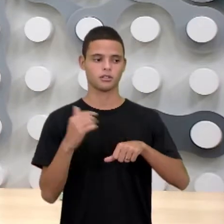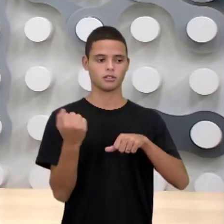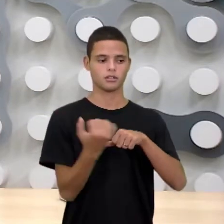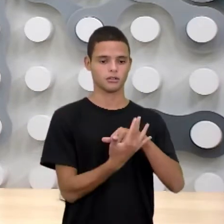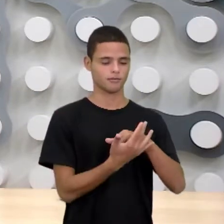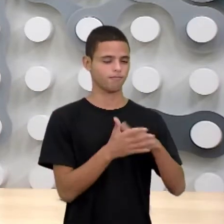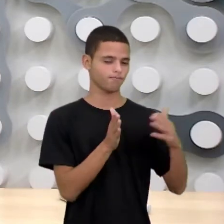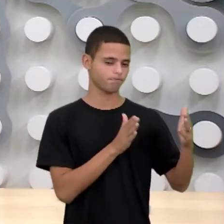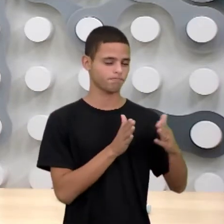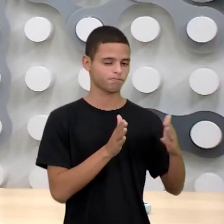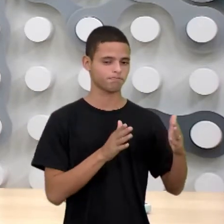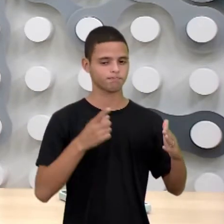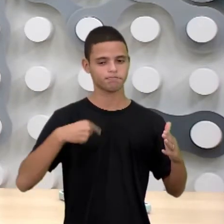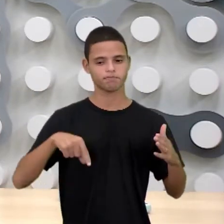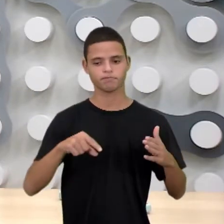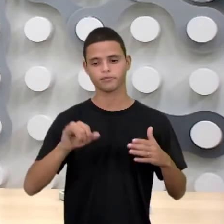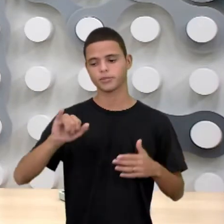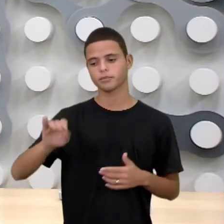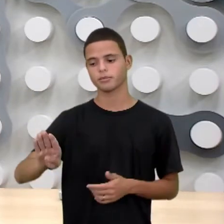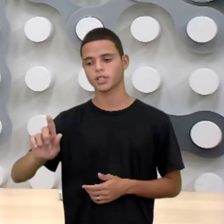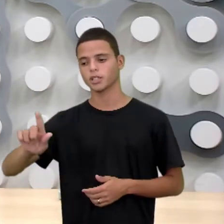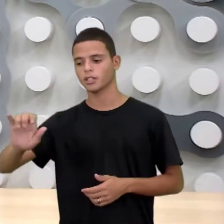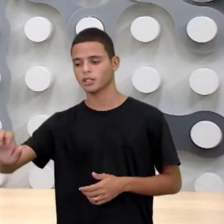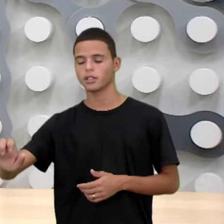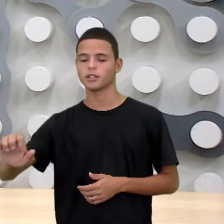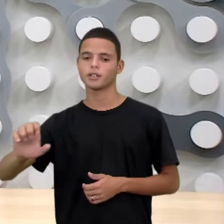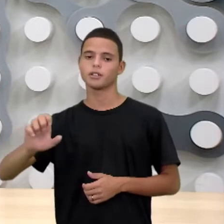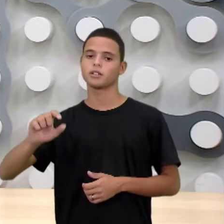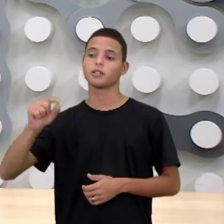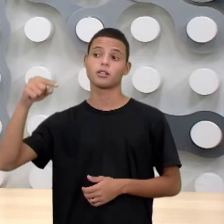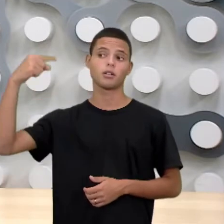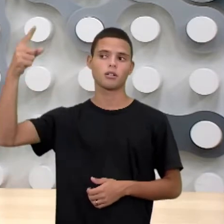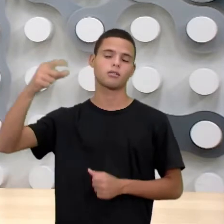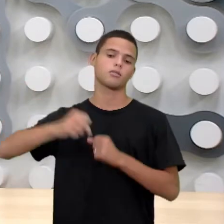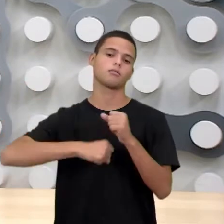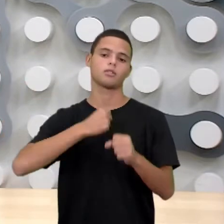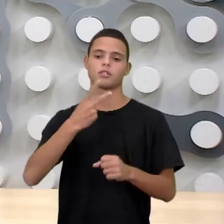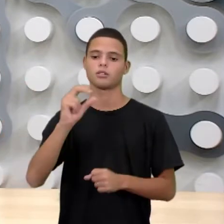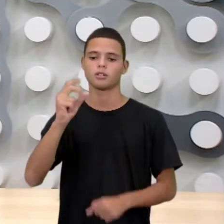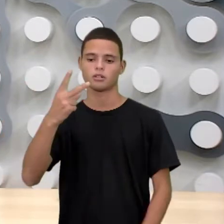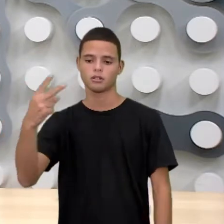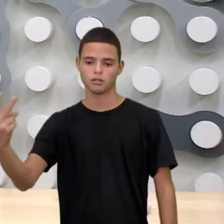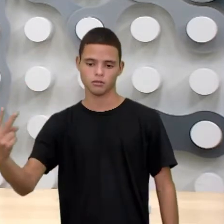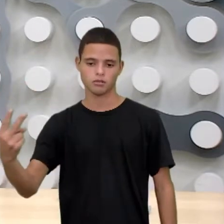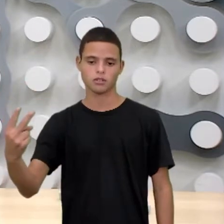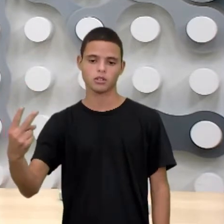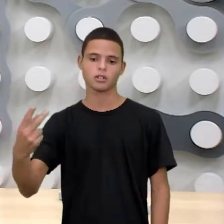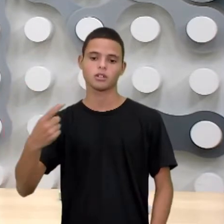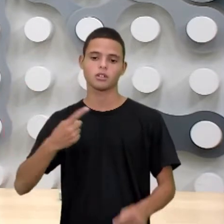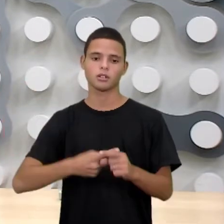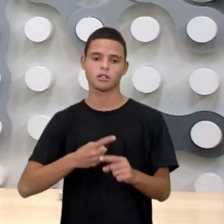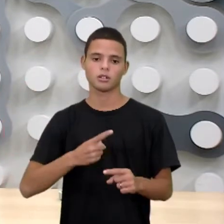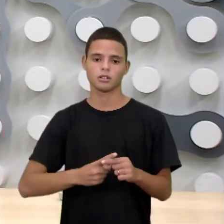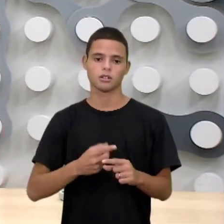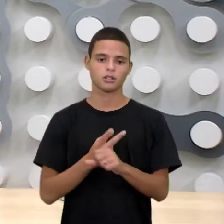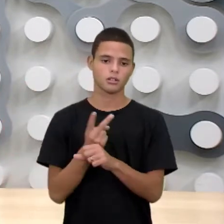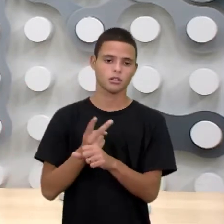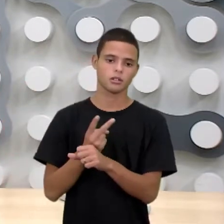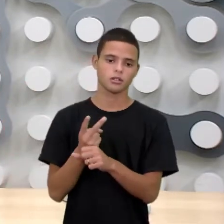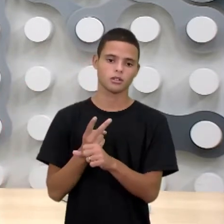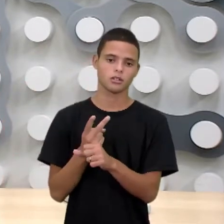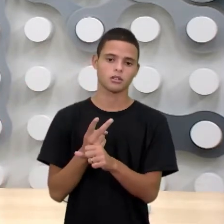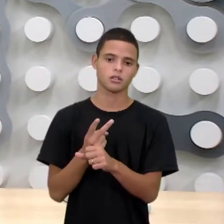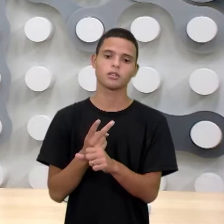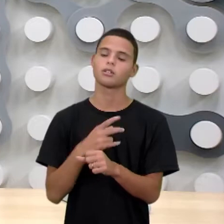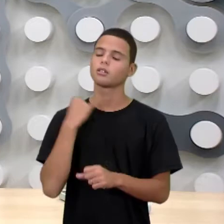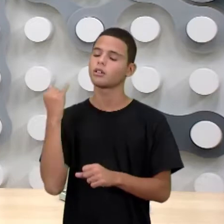gente o IBGE acabou adiando aí para 2022, porque o censo ele é de